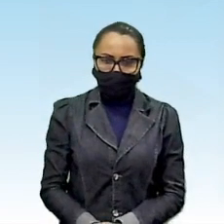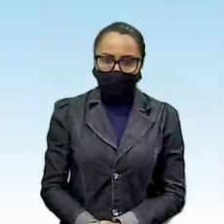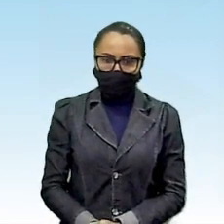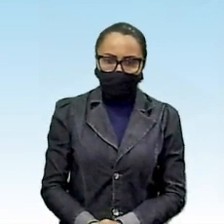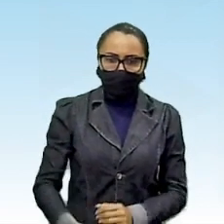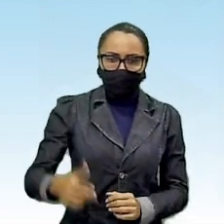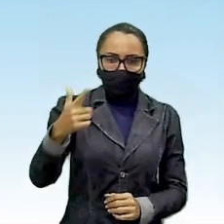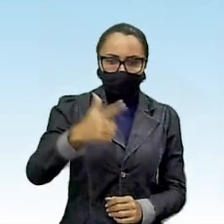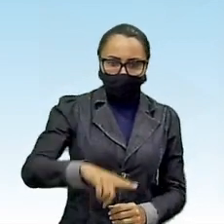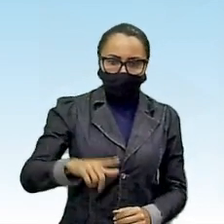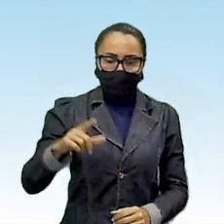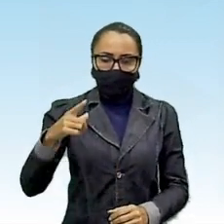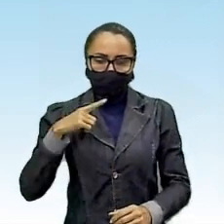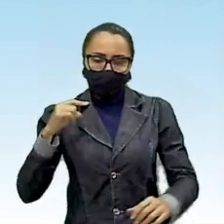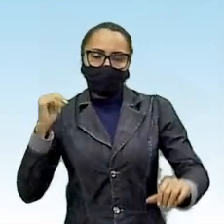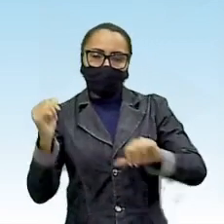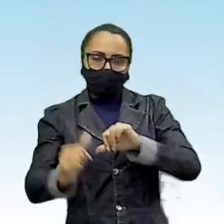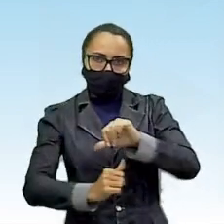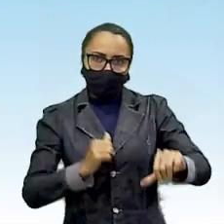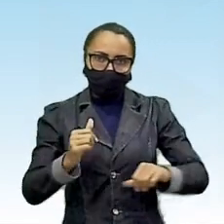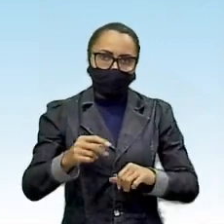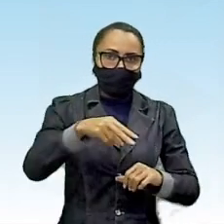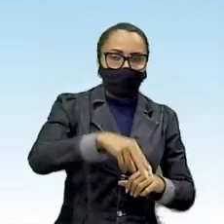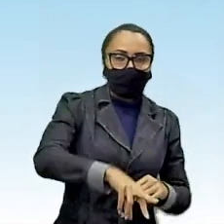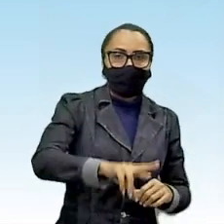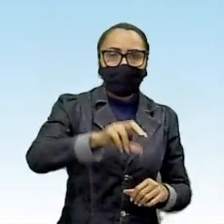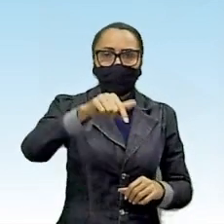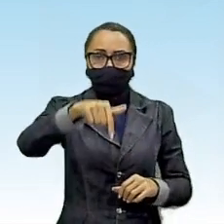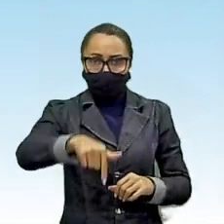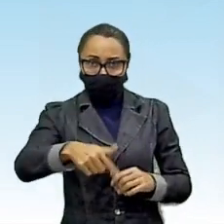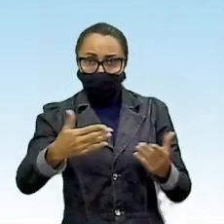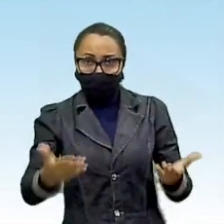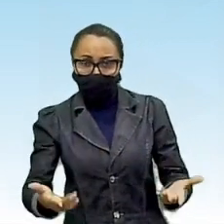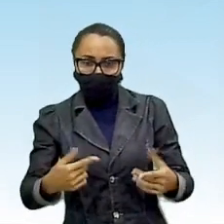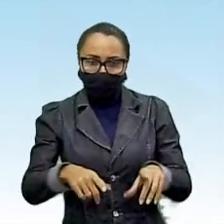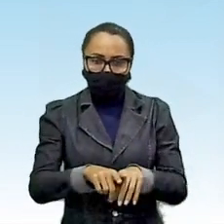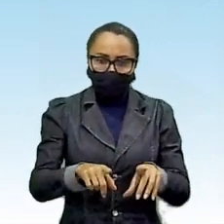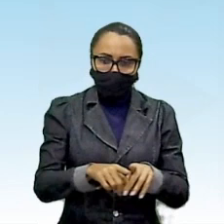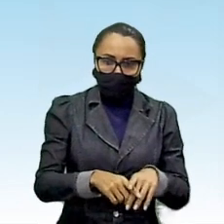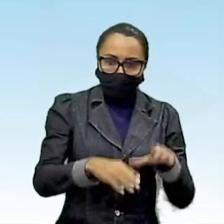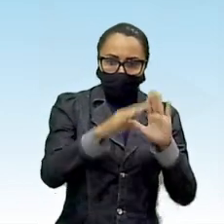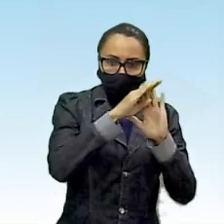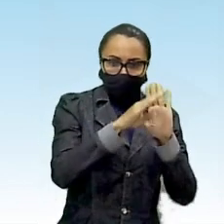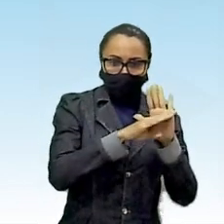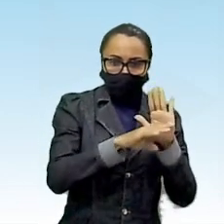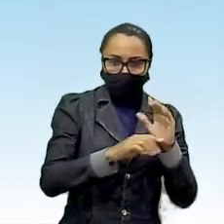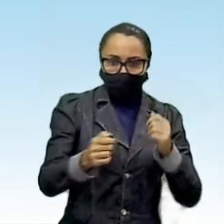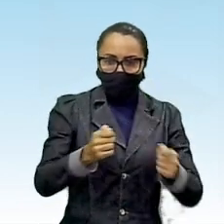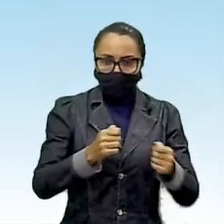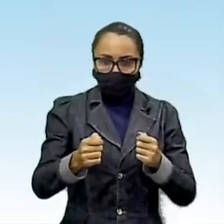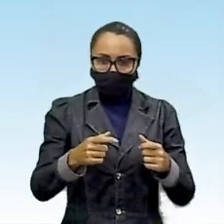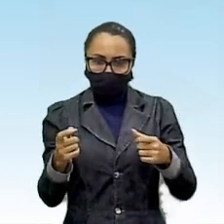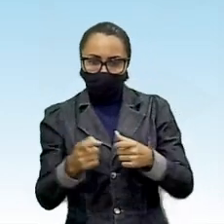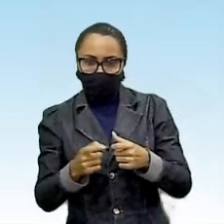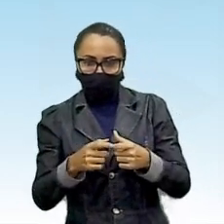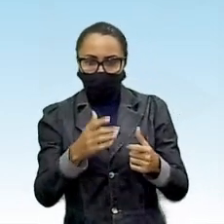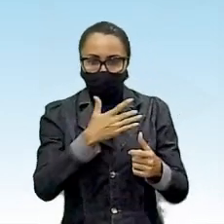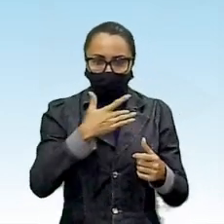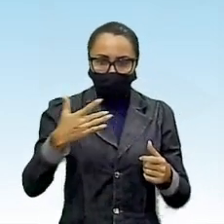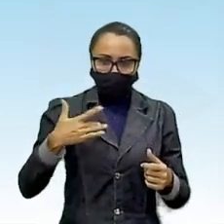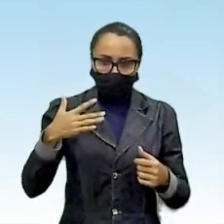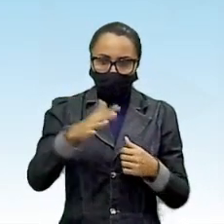Outra NR que teve muitas modificações foi a NR7, né, Programa de Controle Médico de Saúde Ocupacional, o